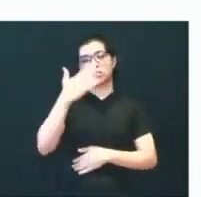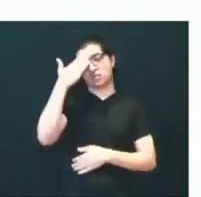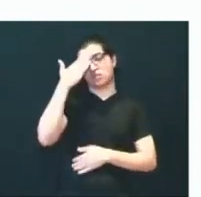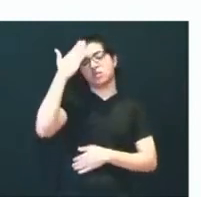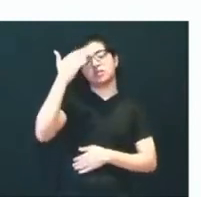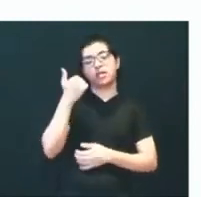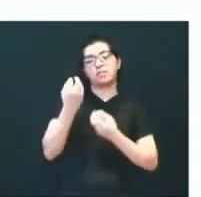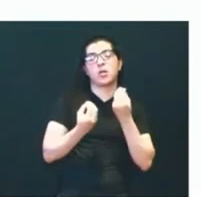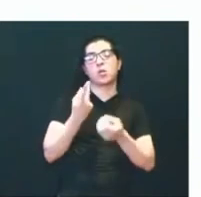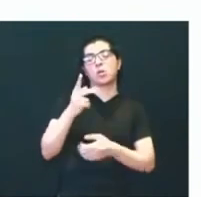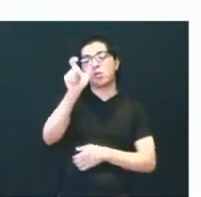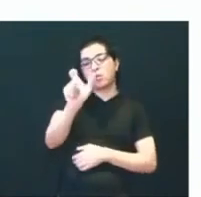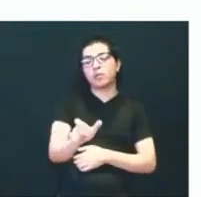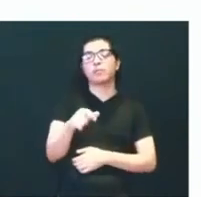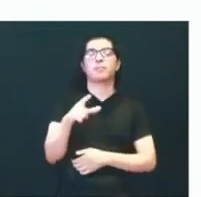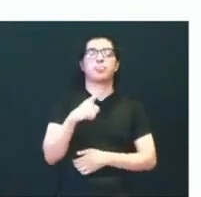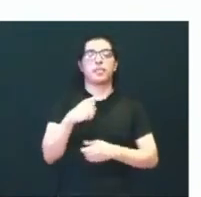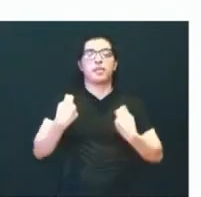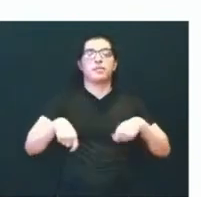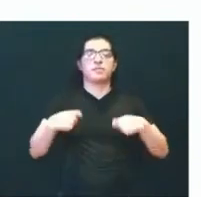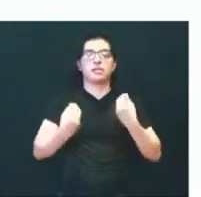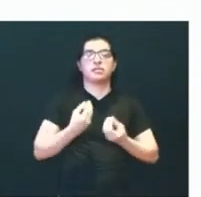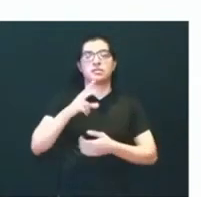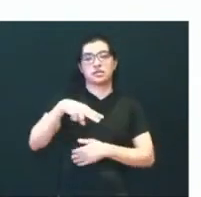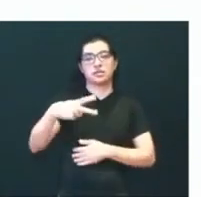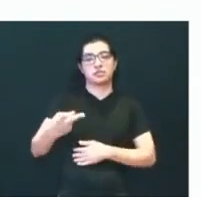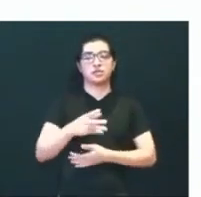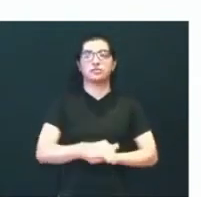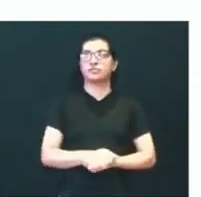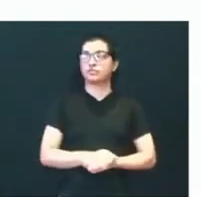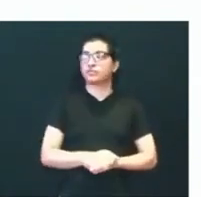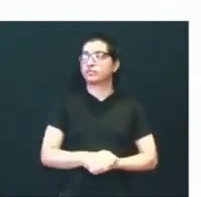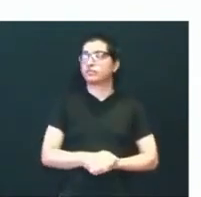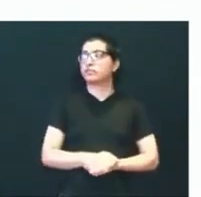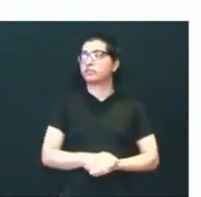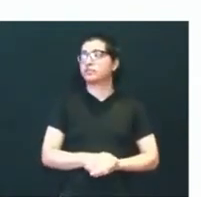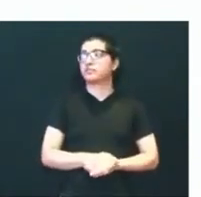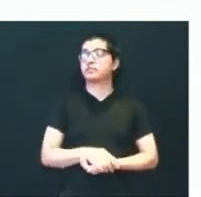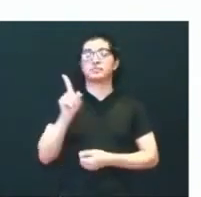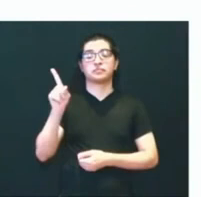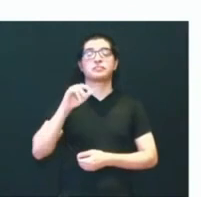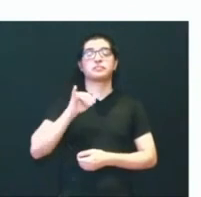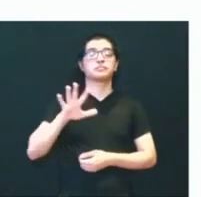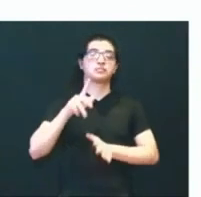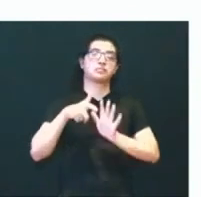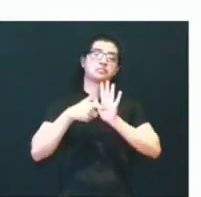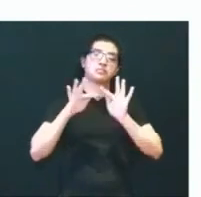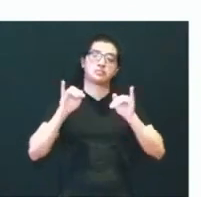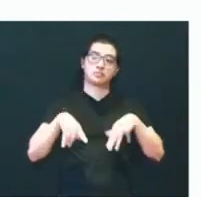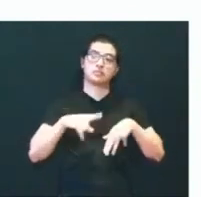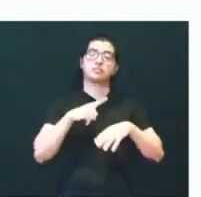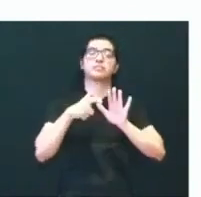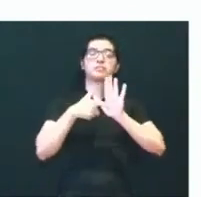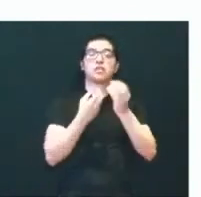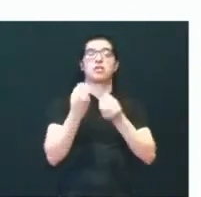como esse paciente, qual o paciente que vai precisar do transplante. E aqui, para a gente finalizar, eu vou mostrar para vocês só assim como